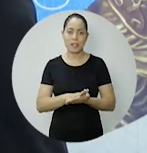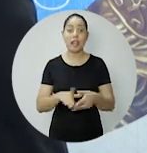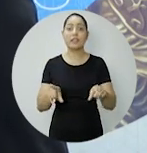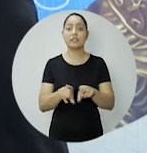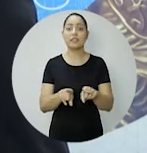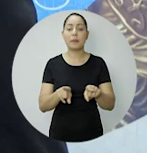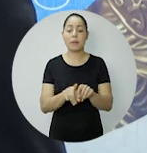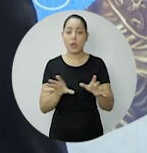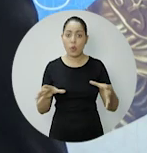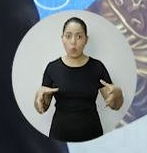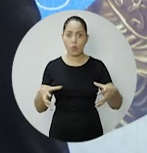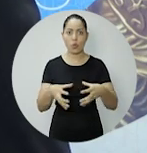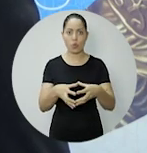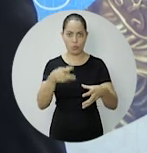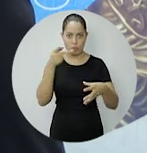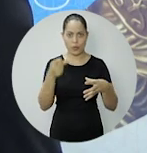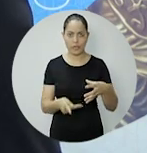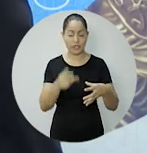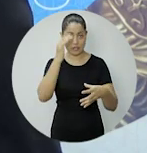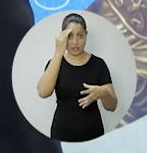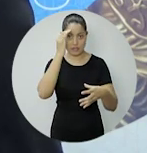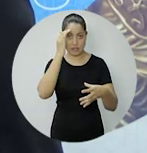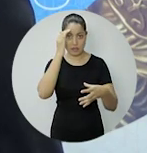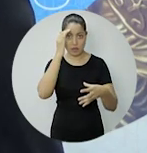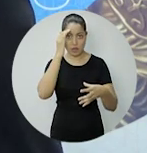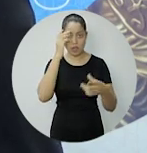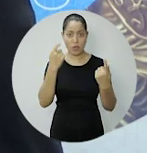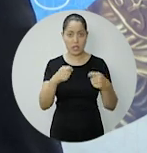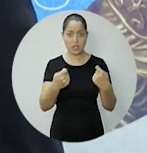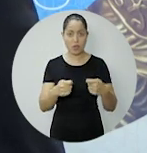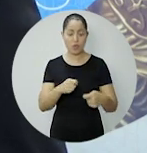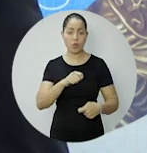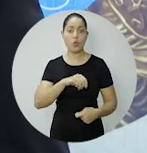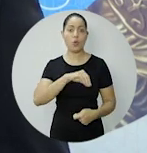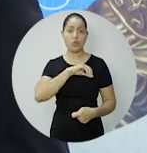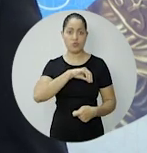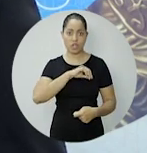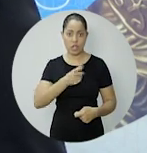disso, o grupo chegou à conclusão de que os honorários